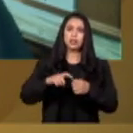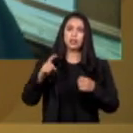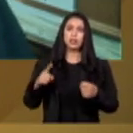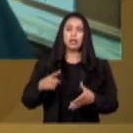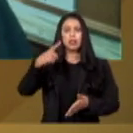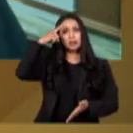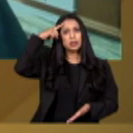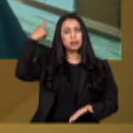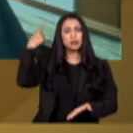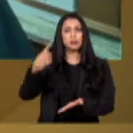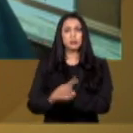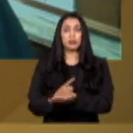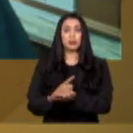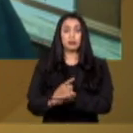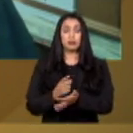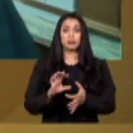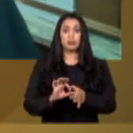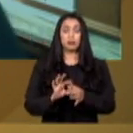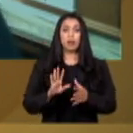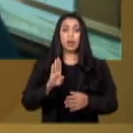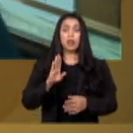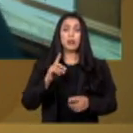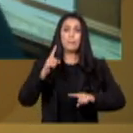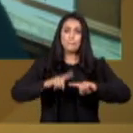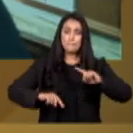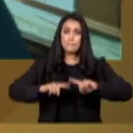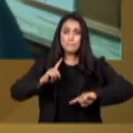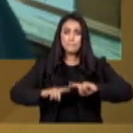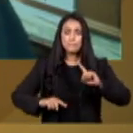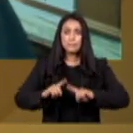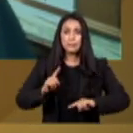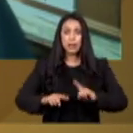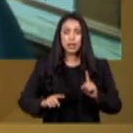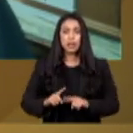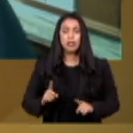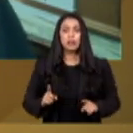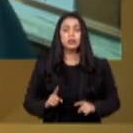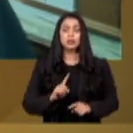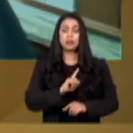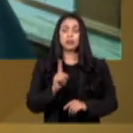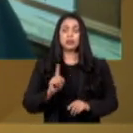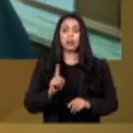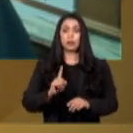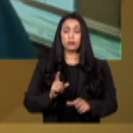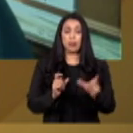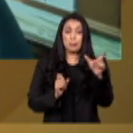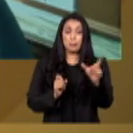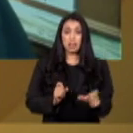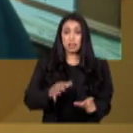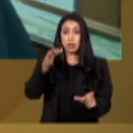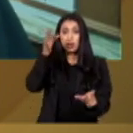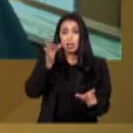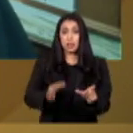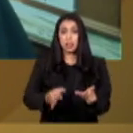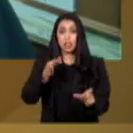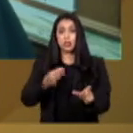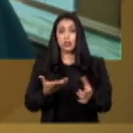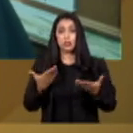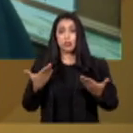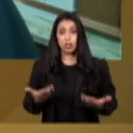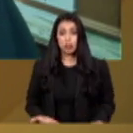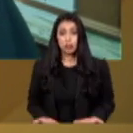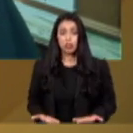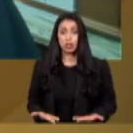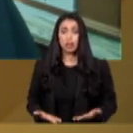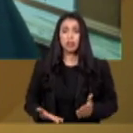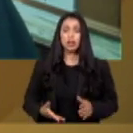determinação de indisponibilidade de bens e de desconsideração da personalidade jurídica